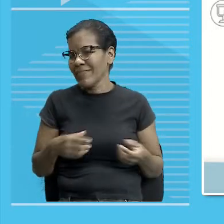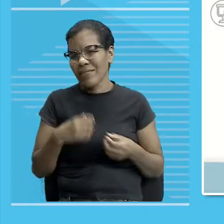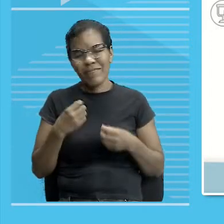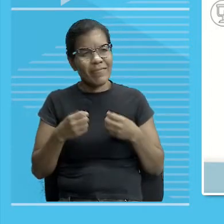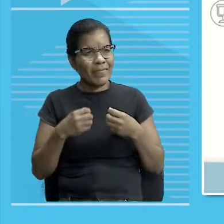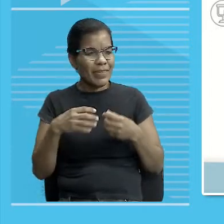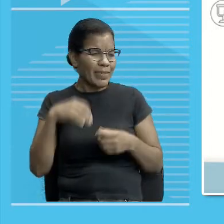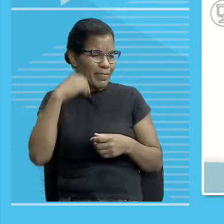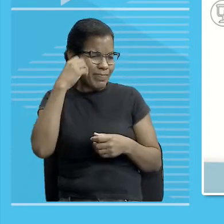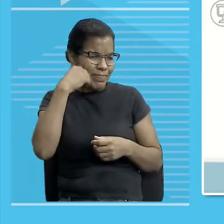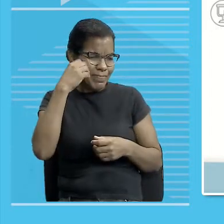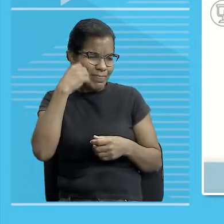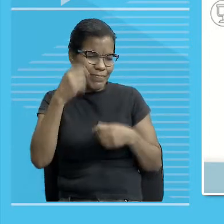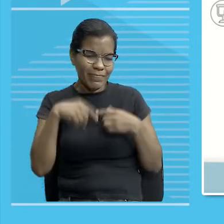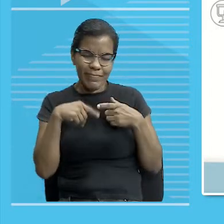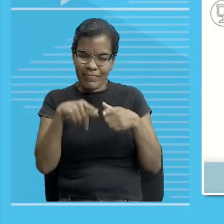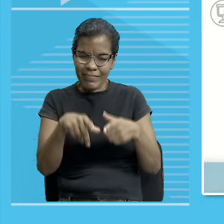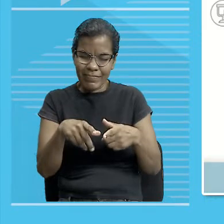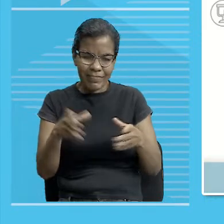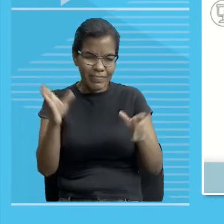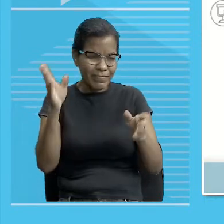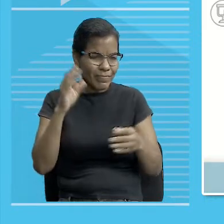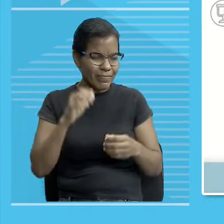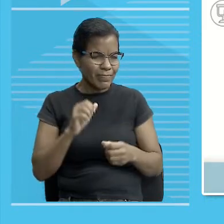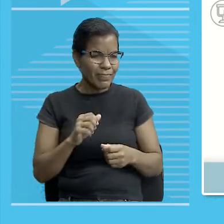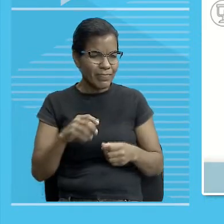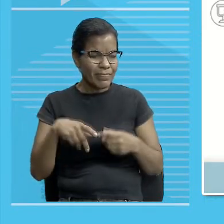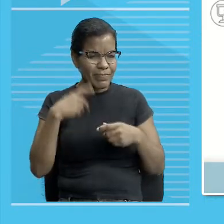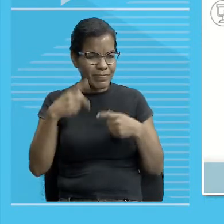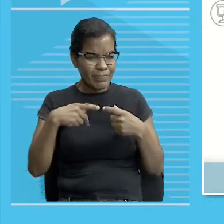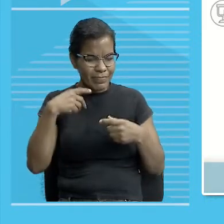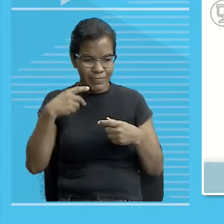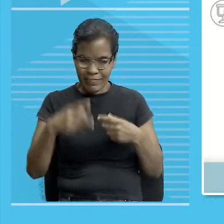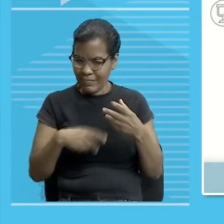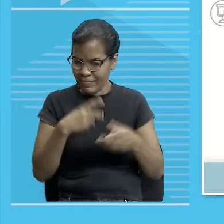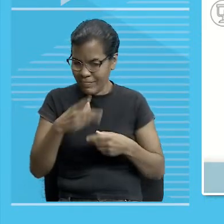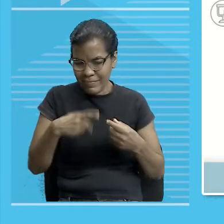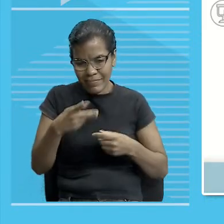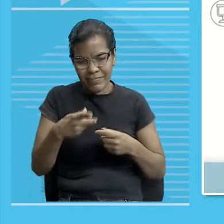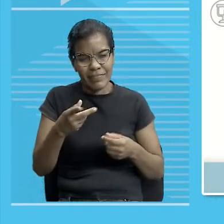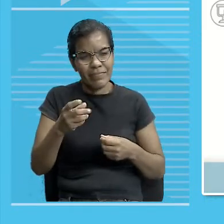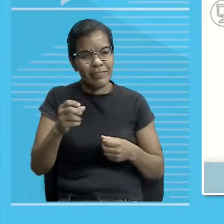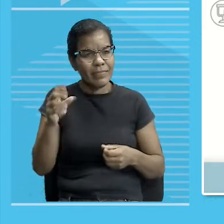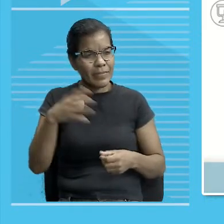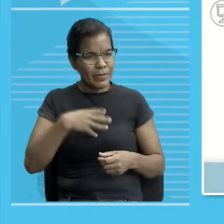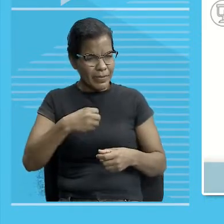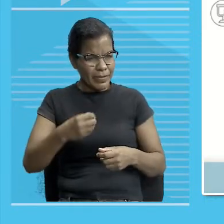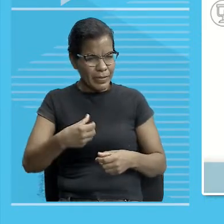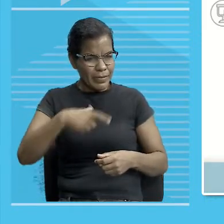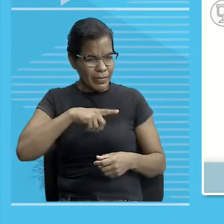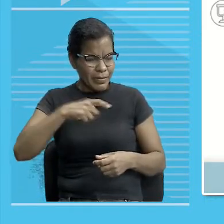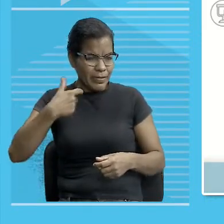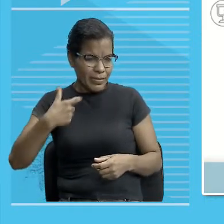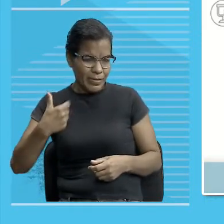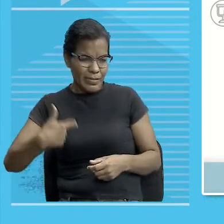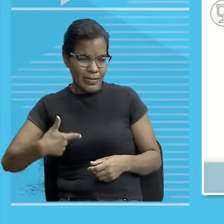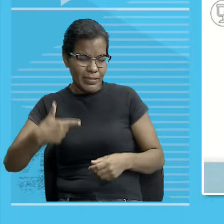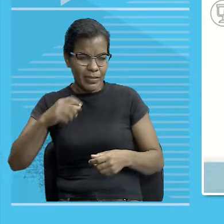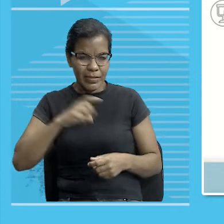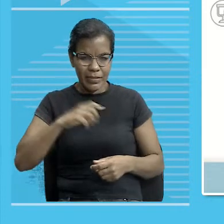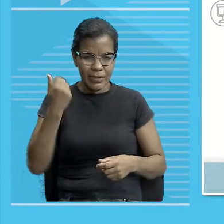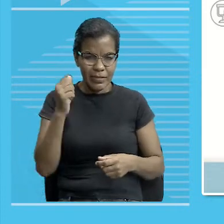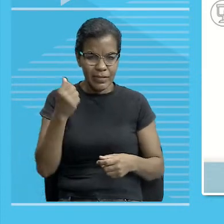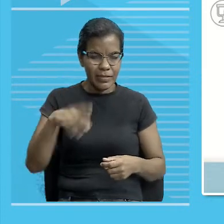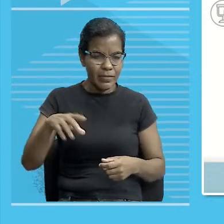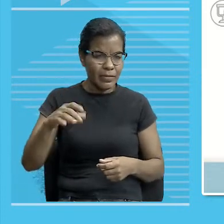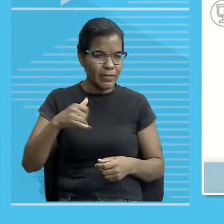Eu acho que eu tenho vergonha de chegar pro meu filho, sente aqui. Bora aqui conversar. Você tem 16 anos, você tem 17 anos, você tem 18 anos. Eu sei que você tem